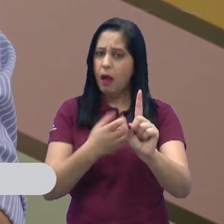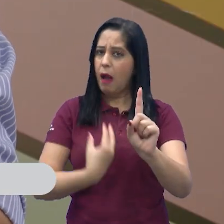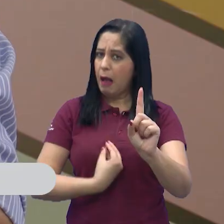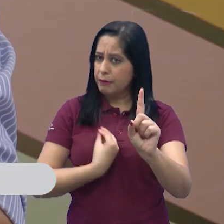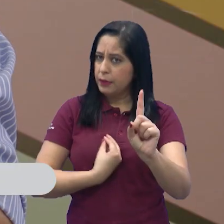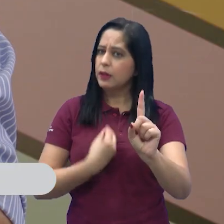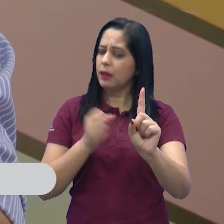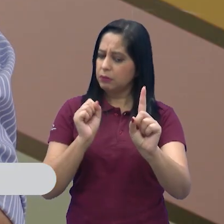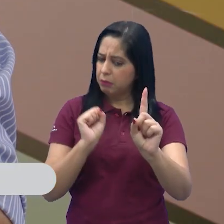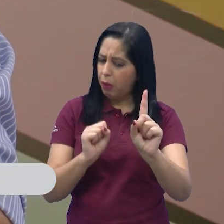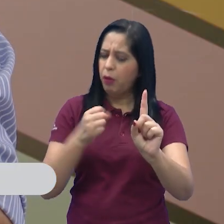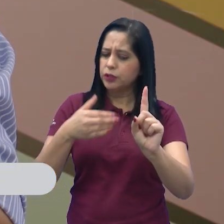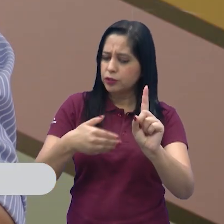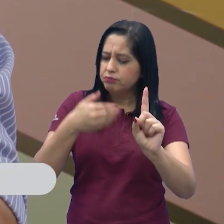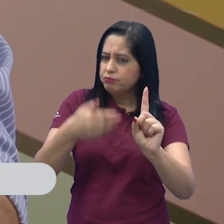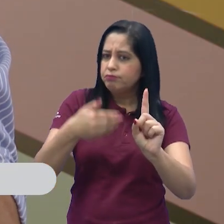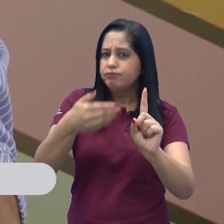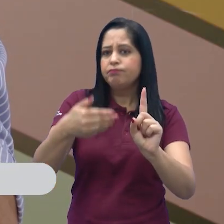vida